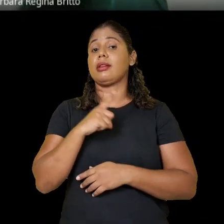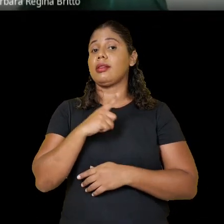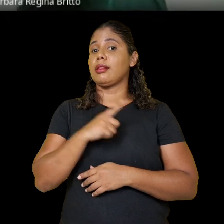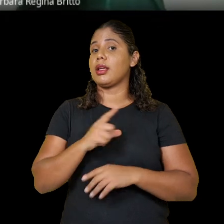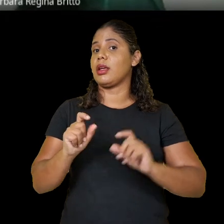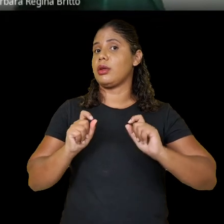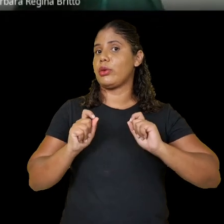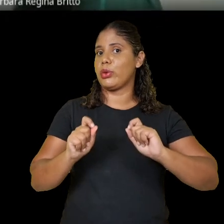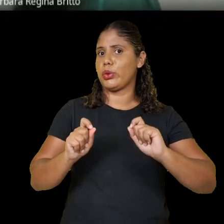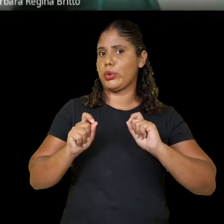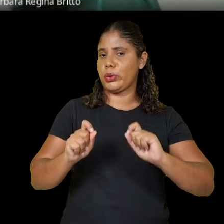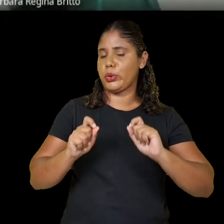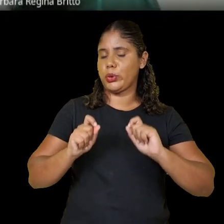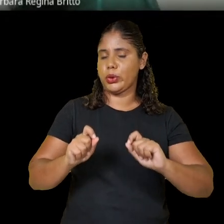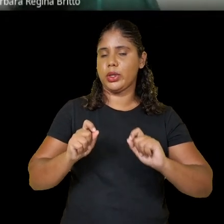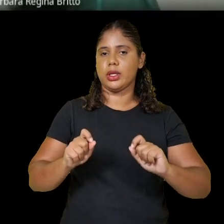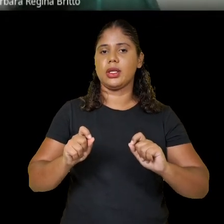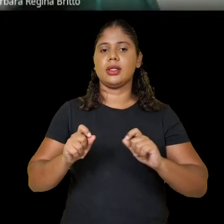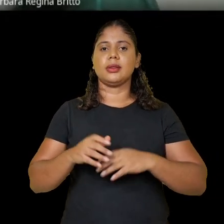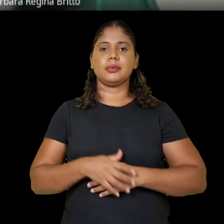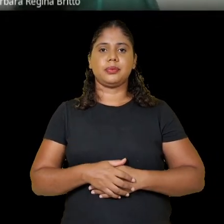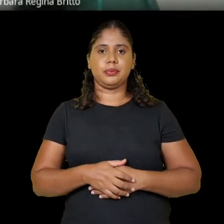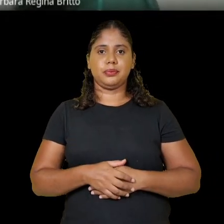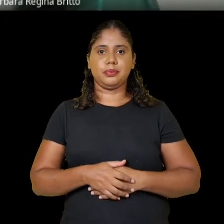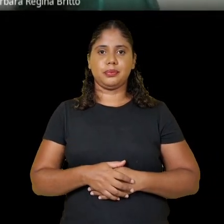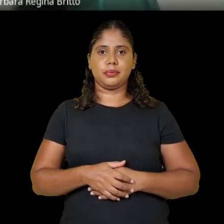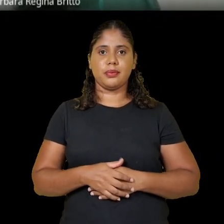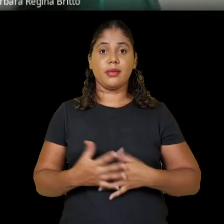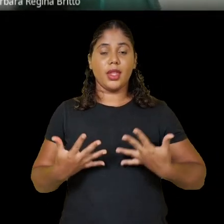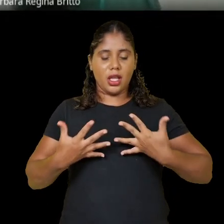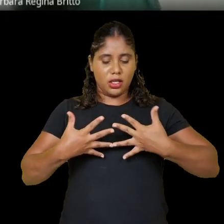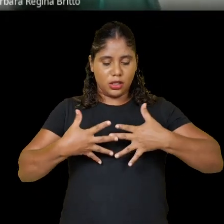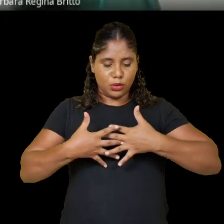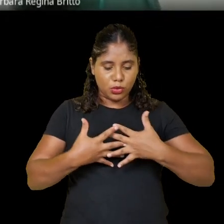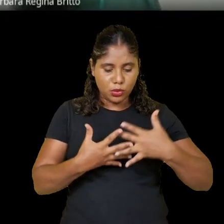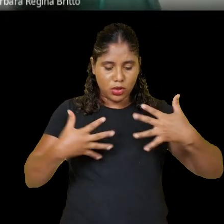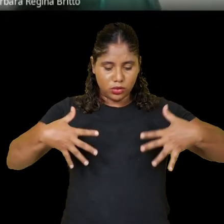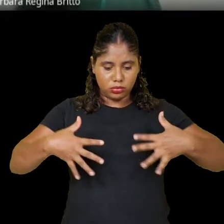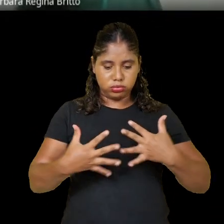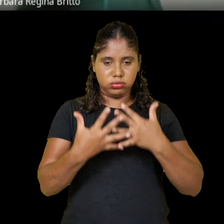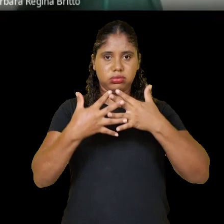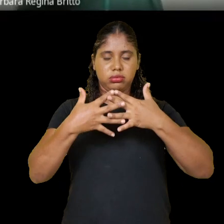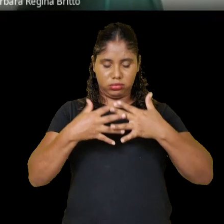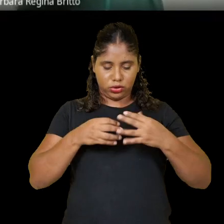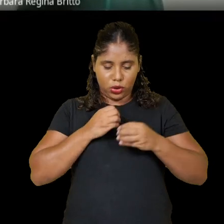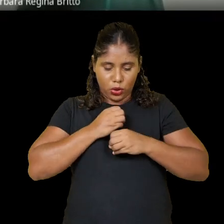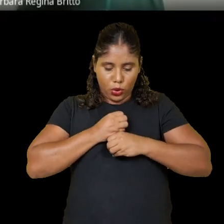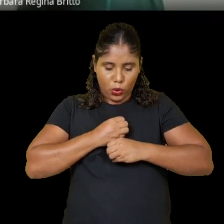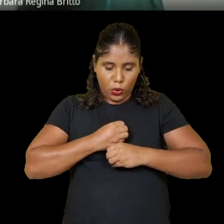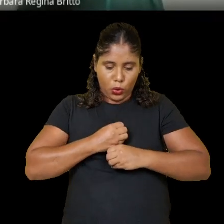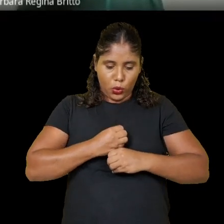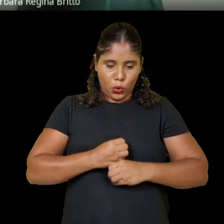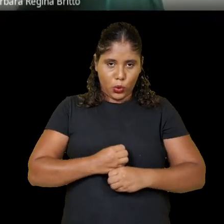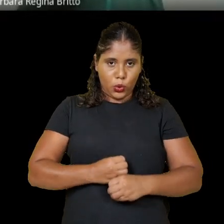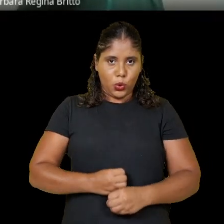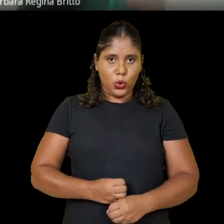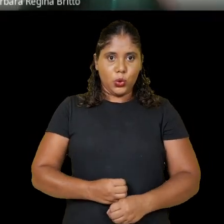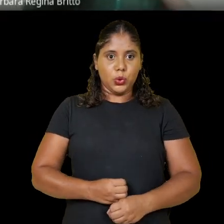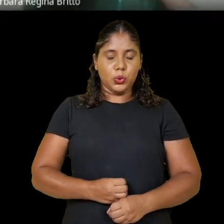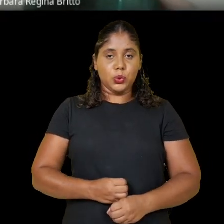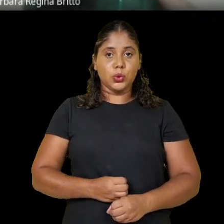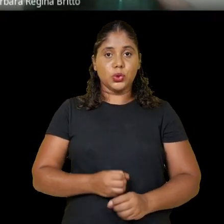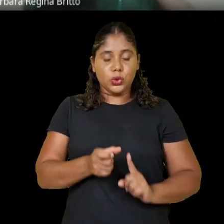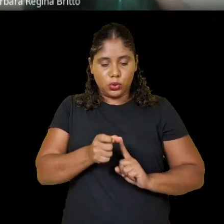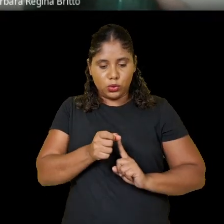a questão também do relaxamento das musculaturas lisas, né, dos ureteres, que aí